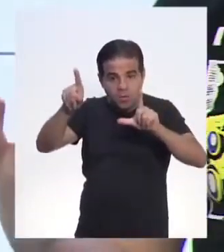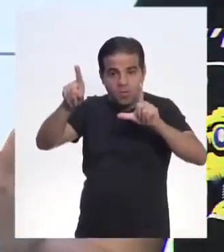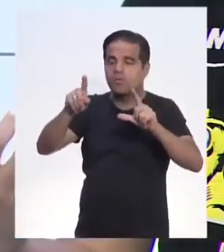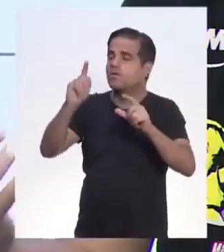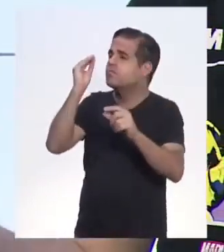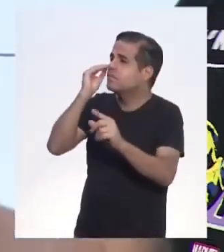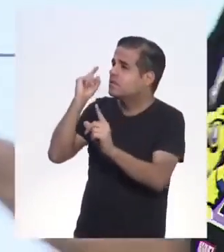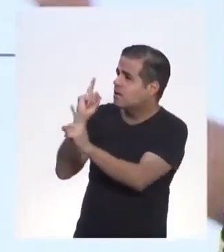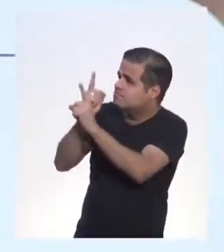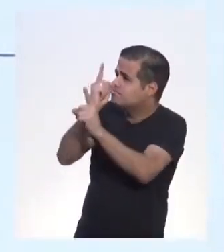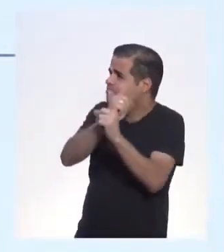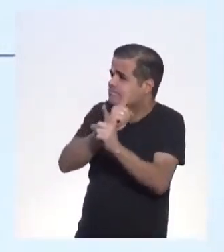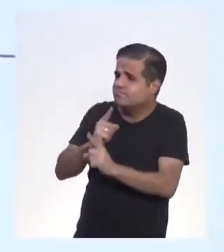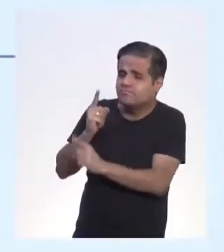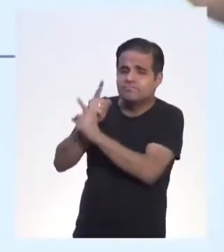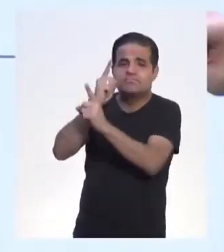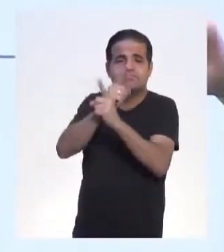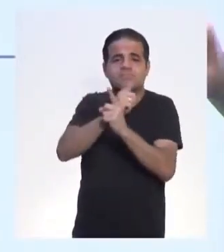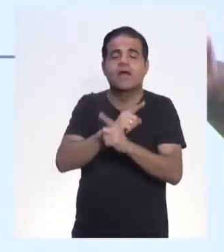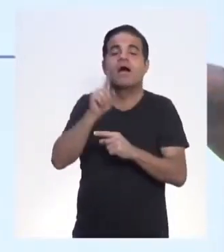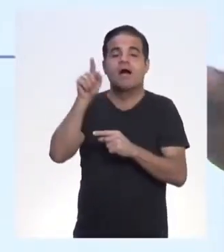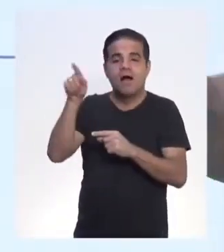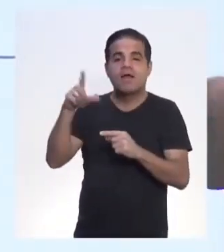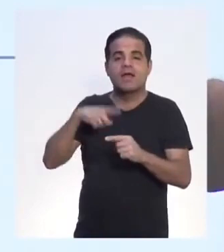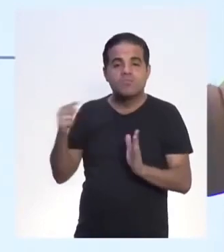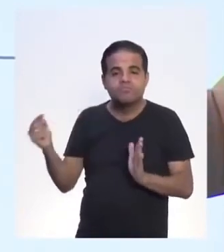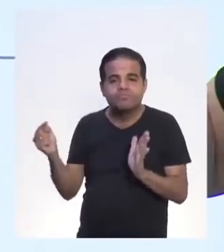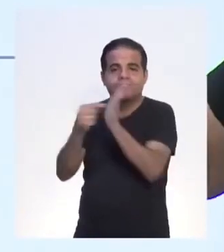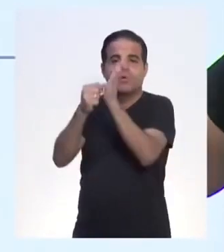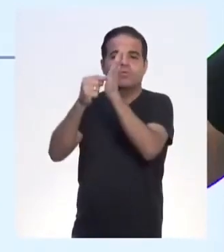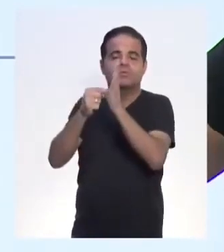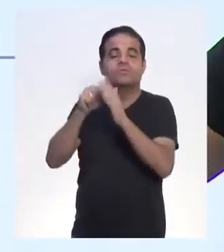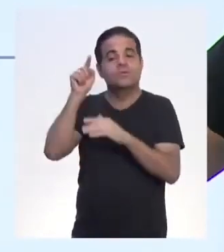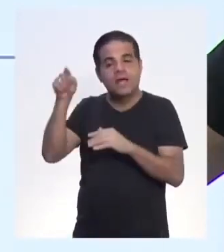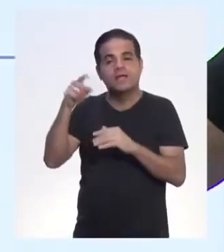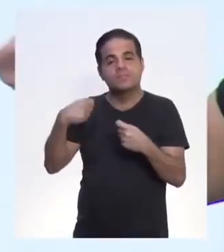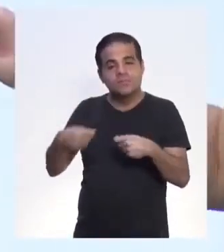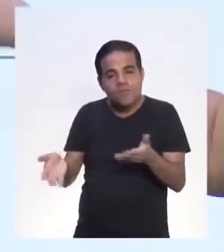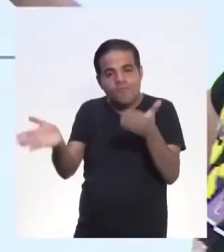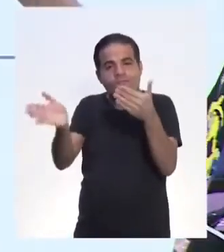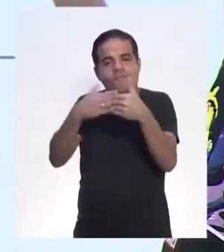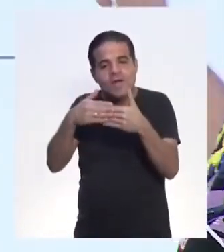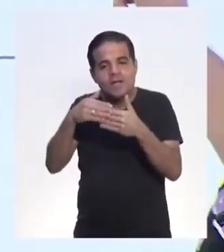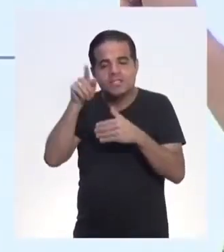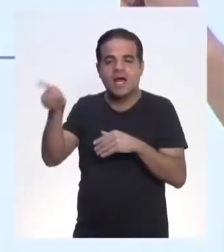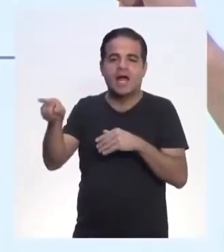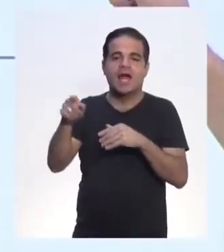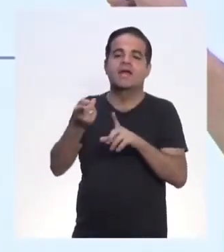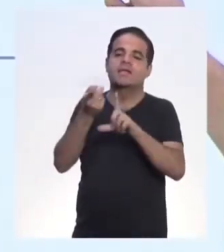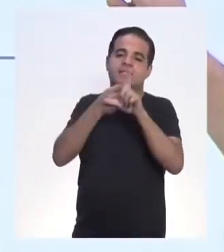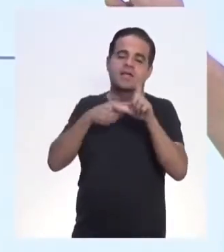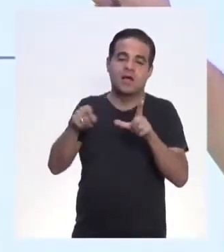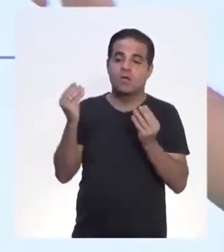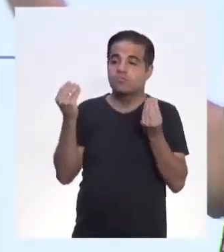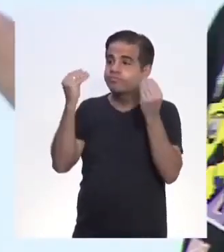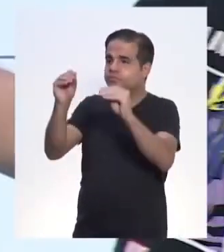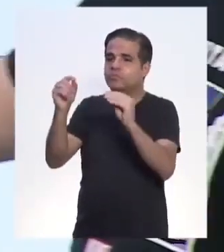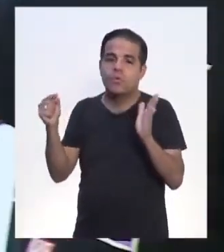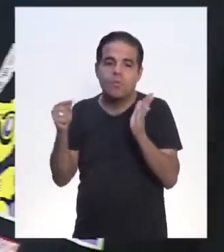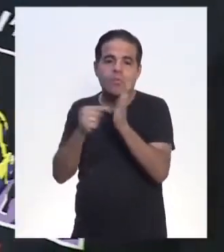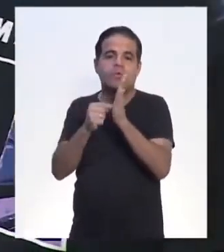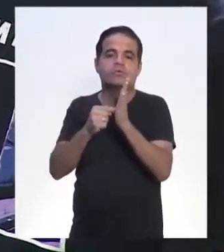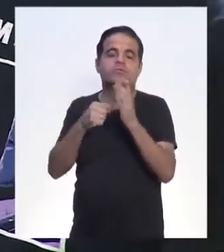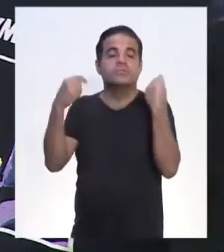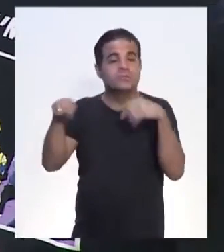tentar identificar. Então, aqui é um ponto, né? E eu tenho que fechar esse ângulo. Aqui, ó, eu coloquei um ponto aqui, aí eu